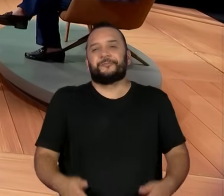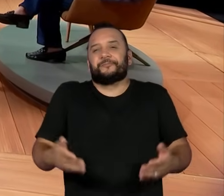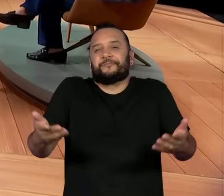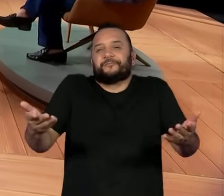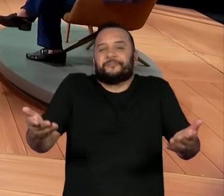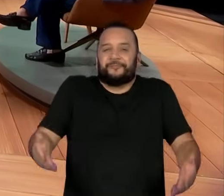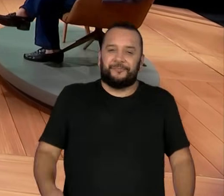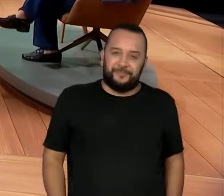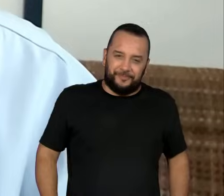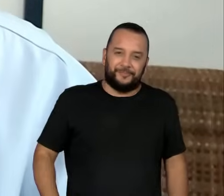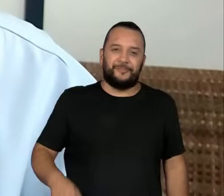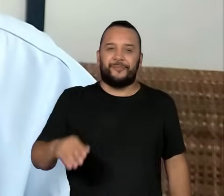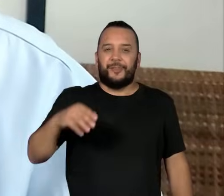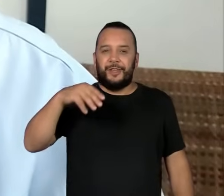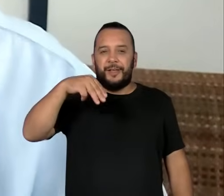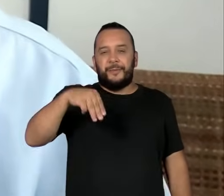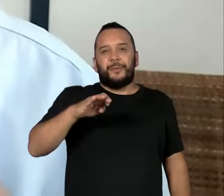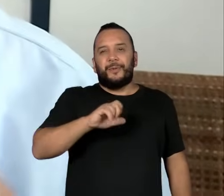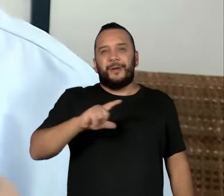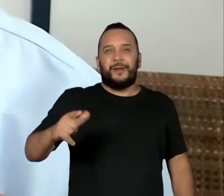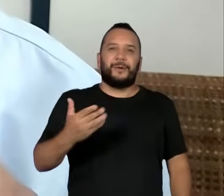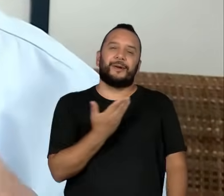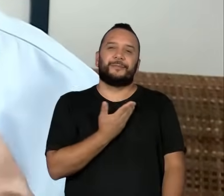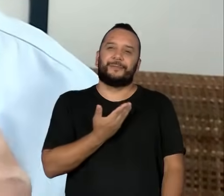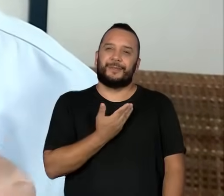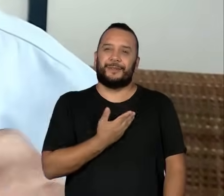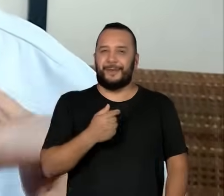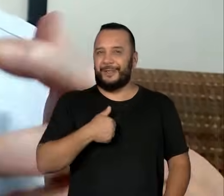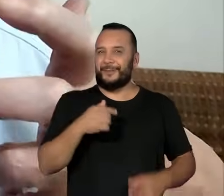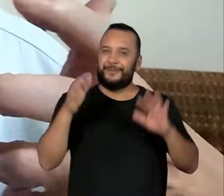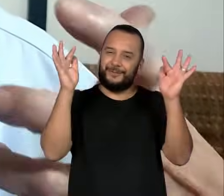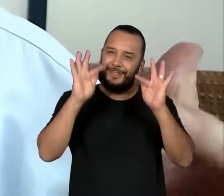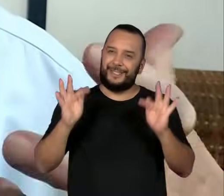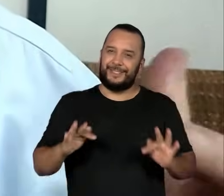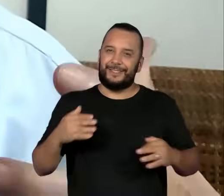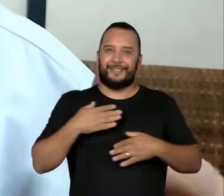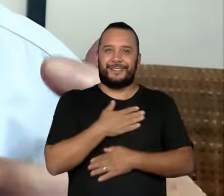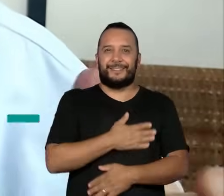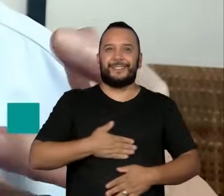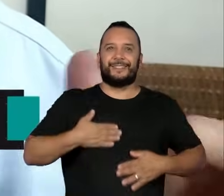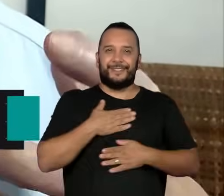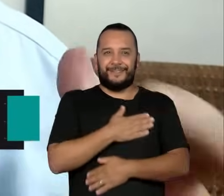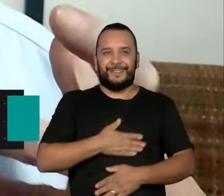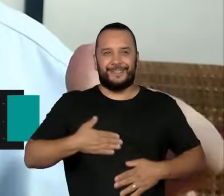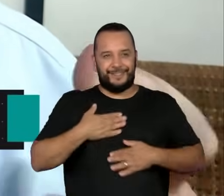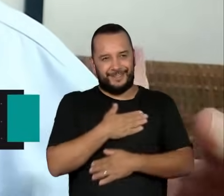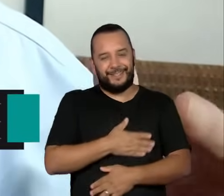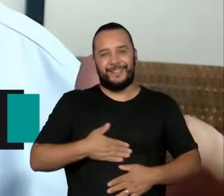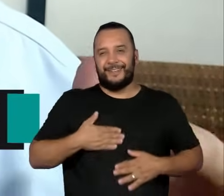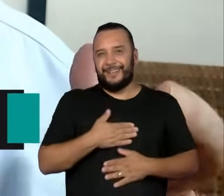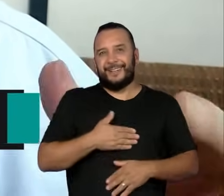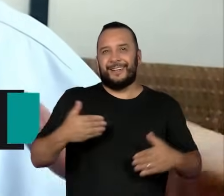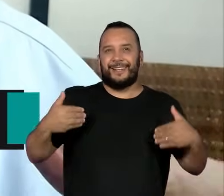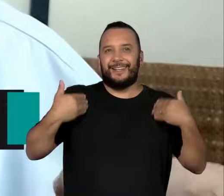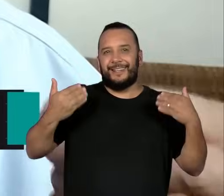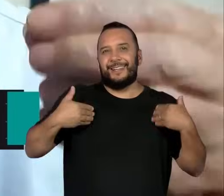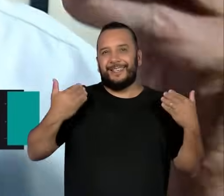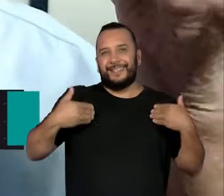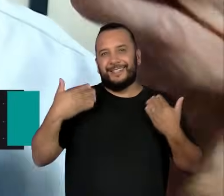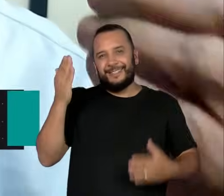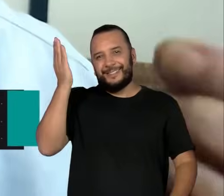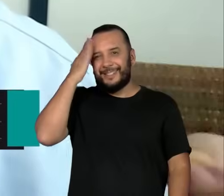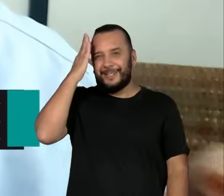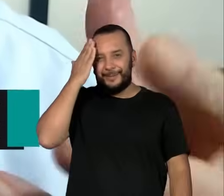meu grande amigo, você não imagina o meu contentamento, a minha satisfação, a minha alegria em poder